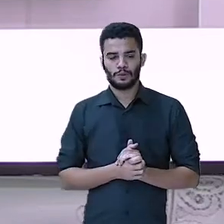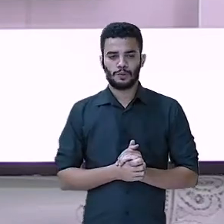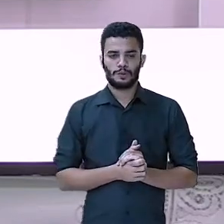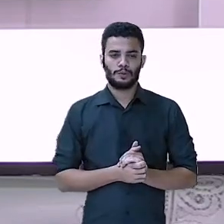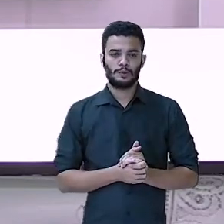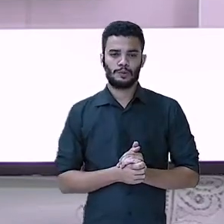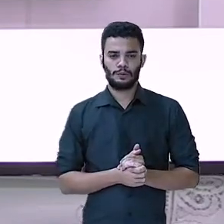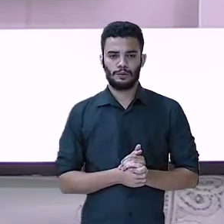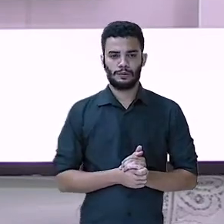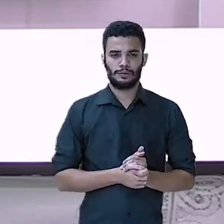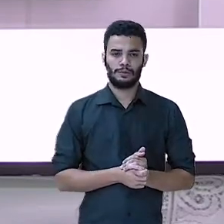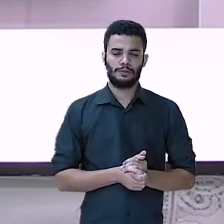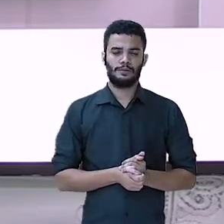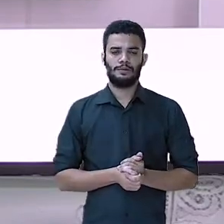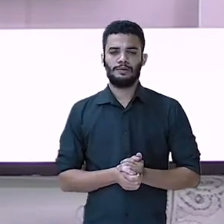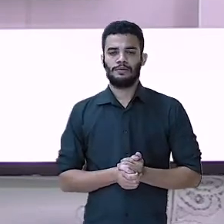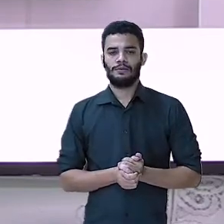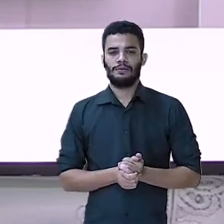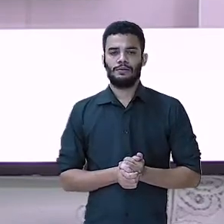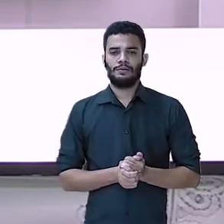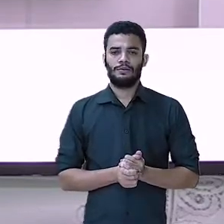Tchau.